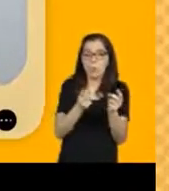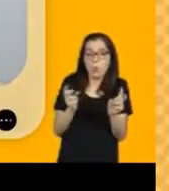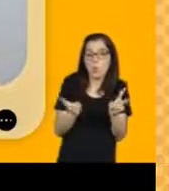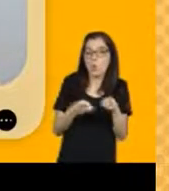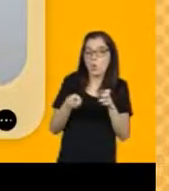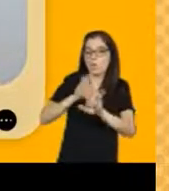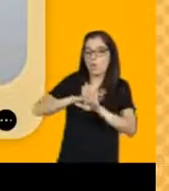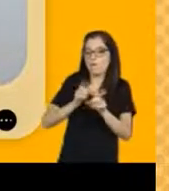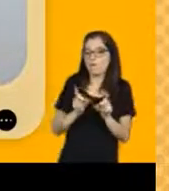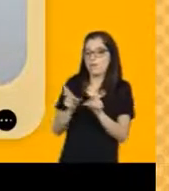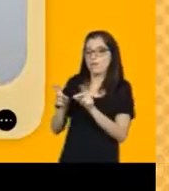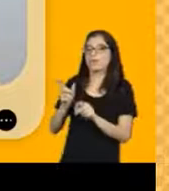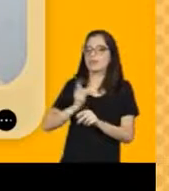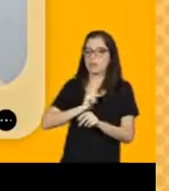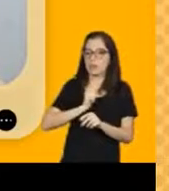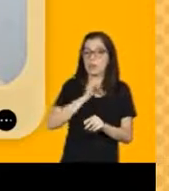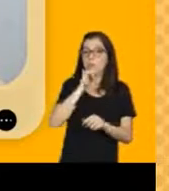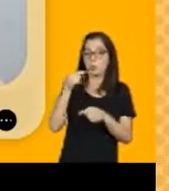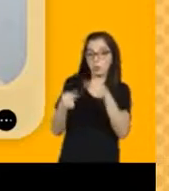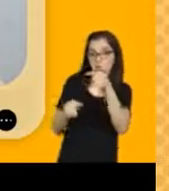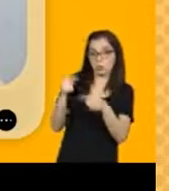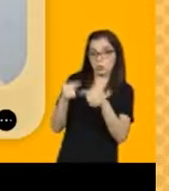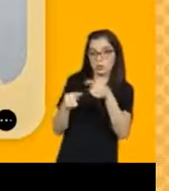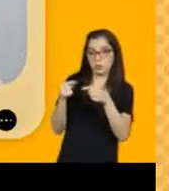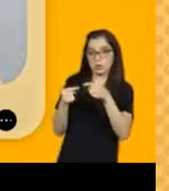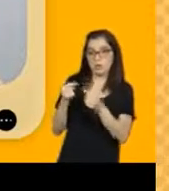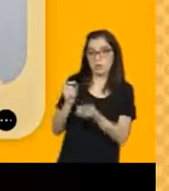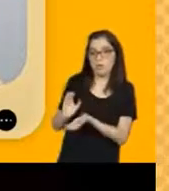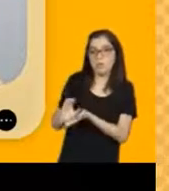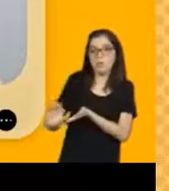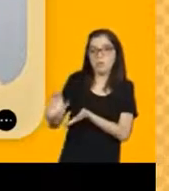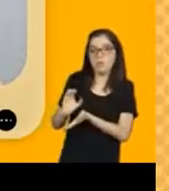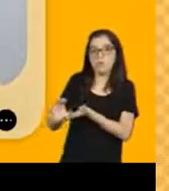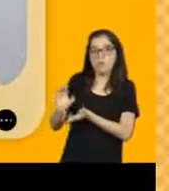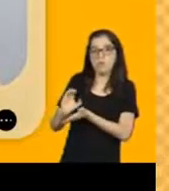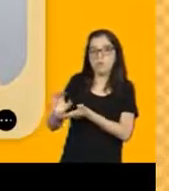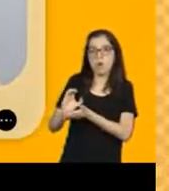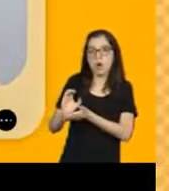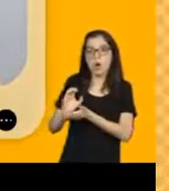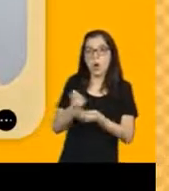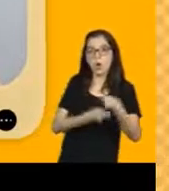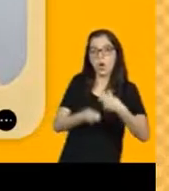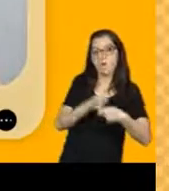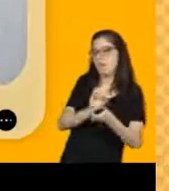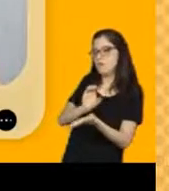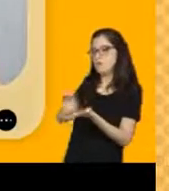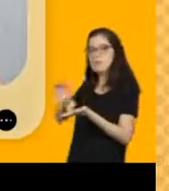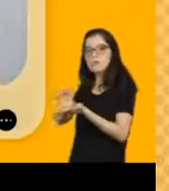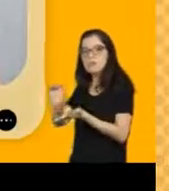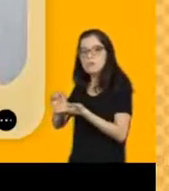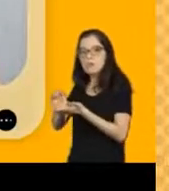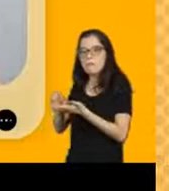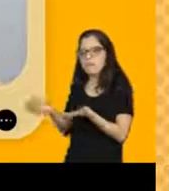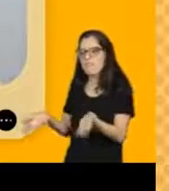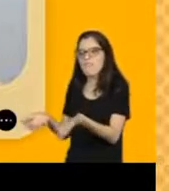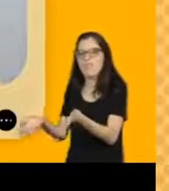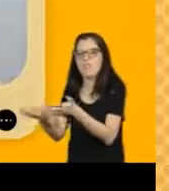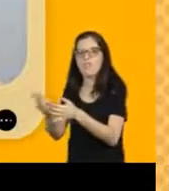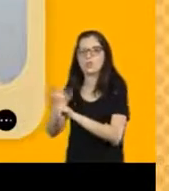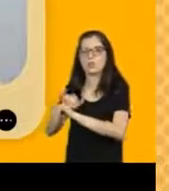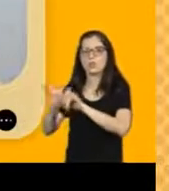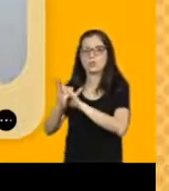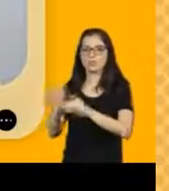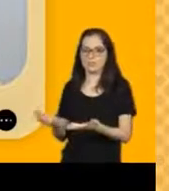interesses políticos e econômicos por trás da desinformação. Um bom exemplo disso foram as eleições dos últimos